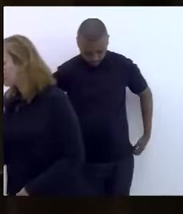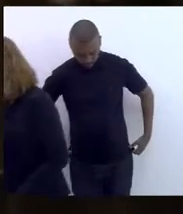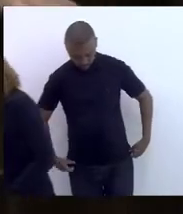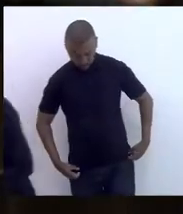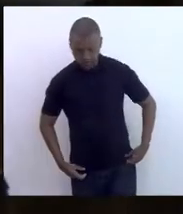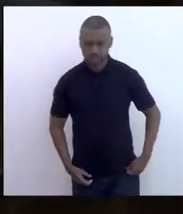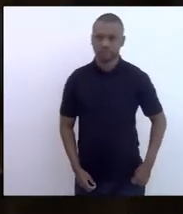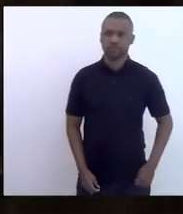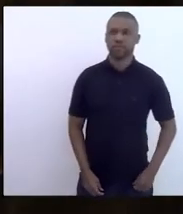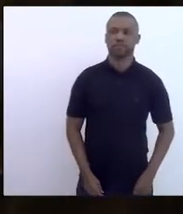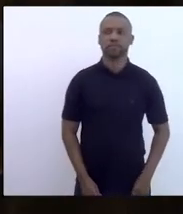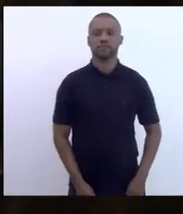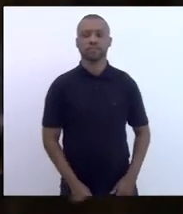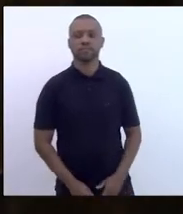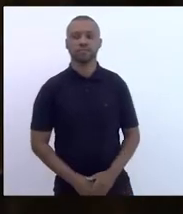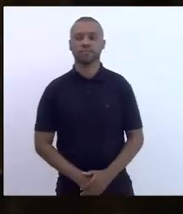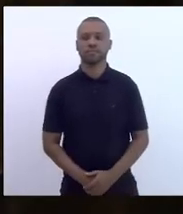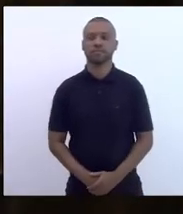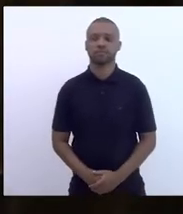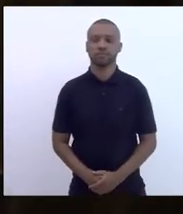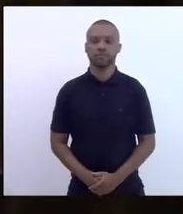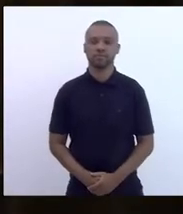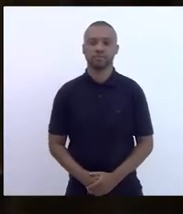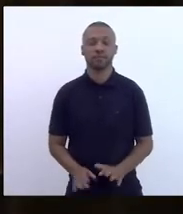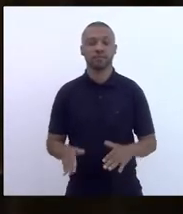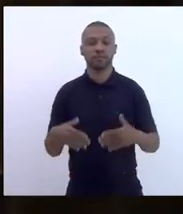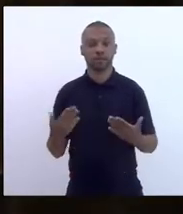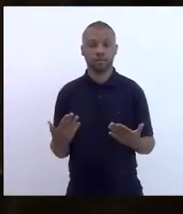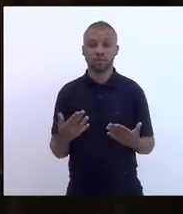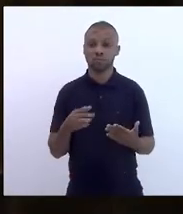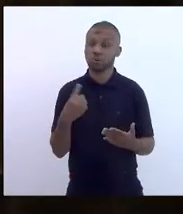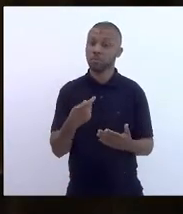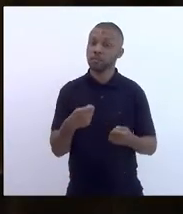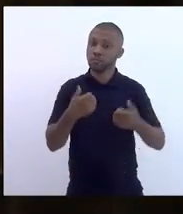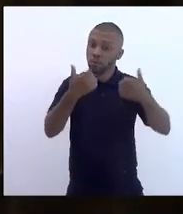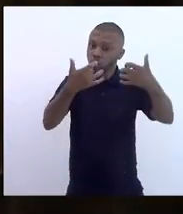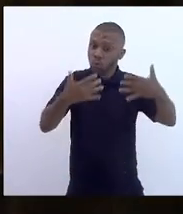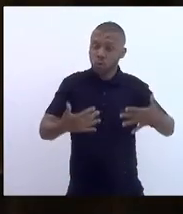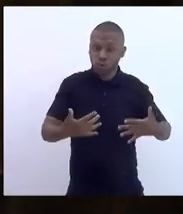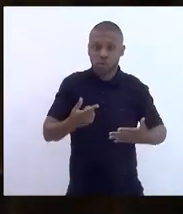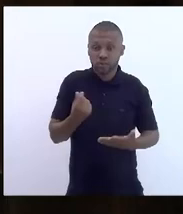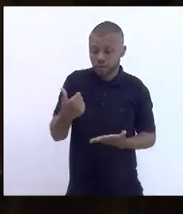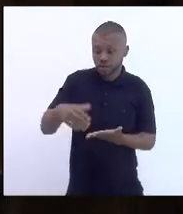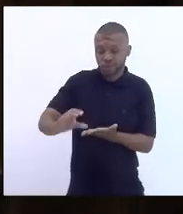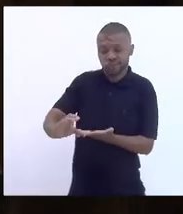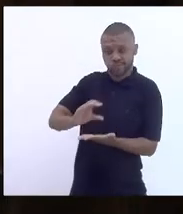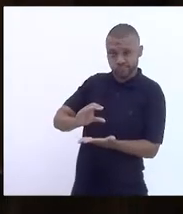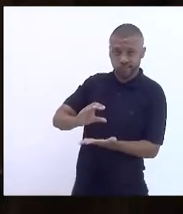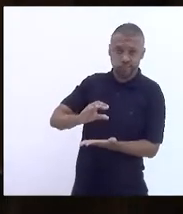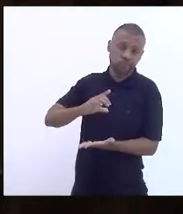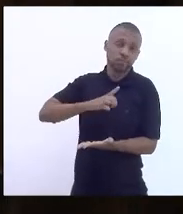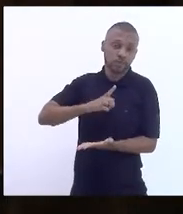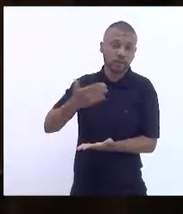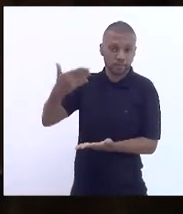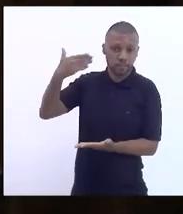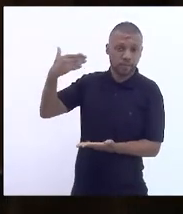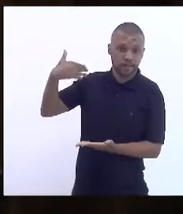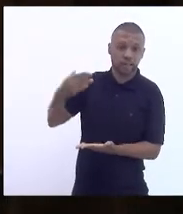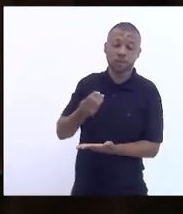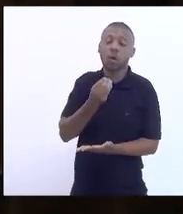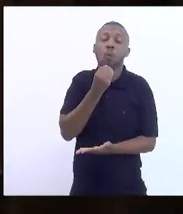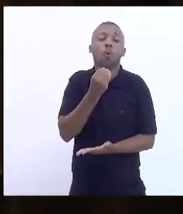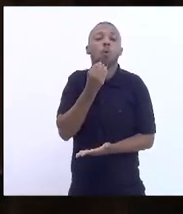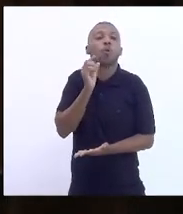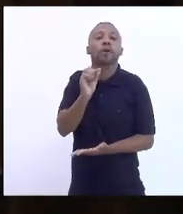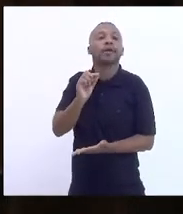Barro favela-bairro do César Maia então isso tem que ser dito tinha grana porque o meu oportunidade era da da